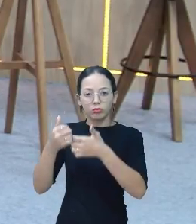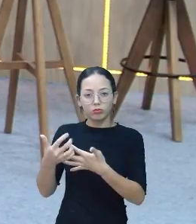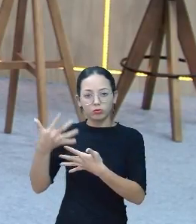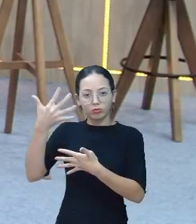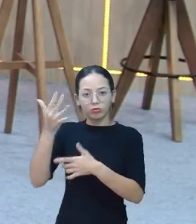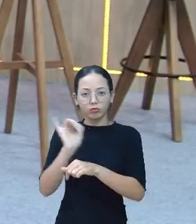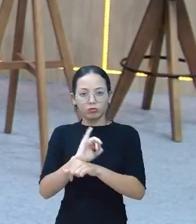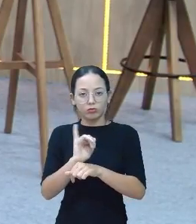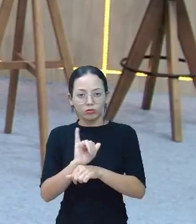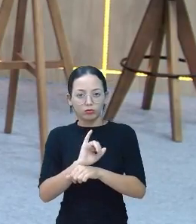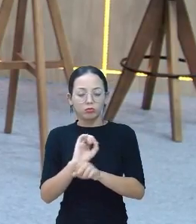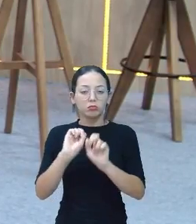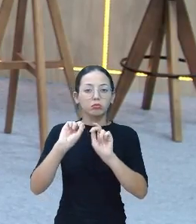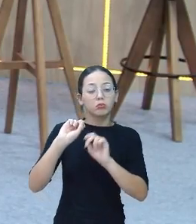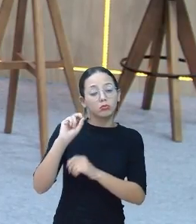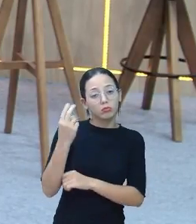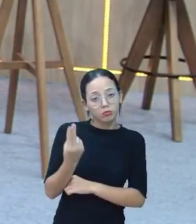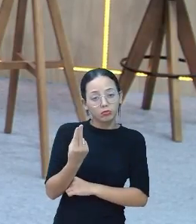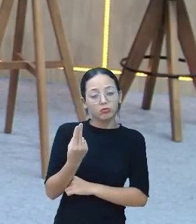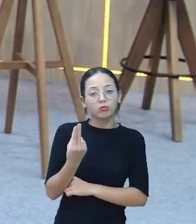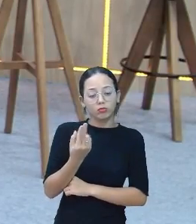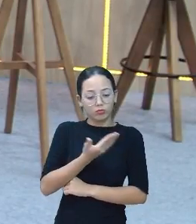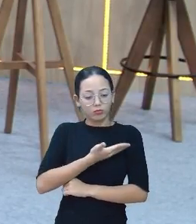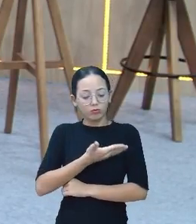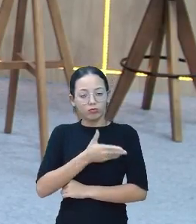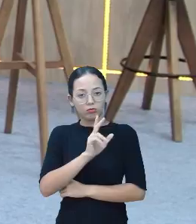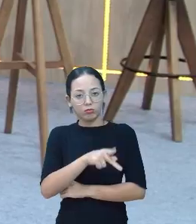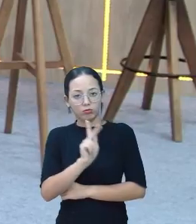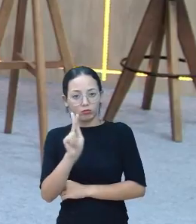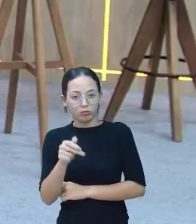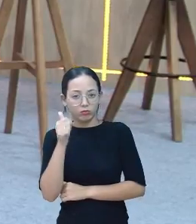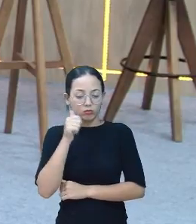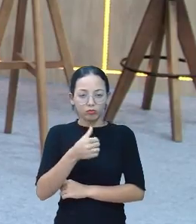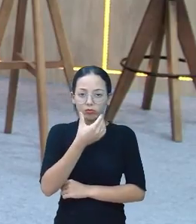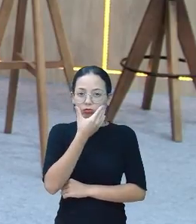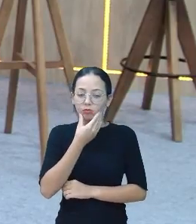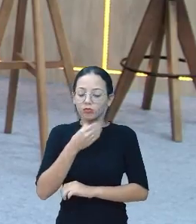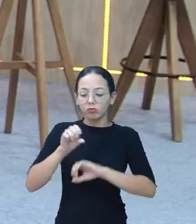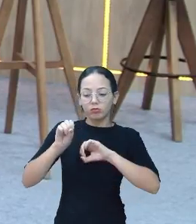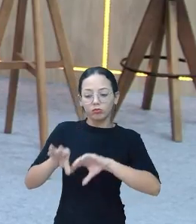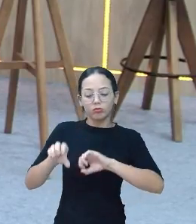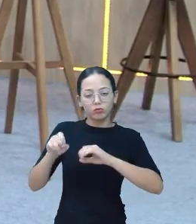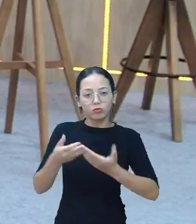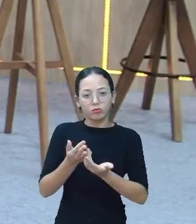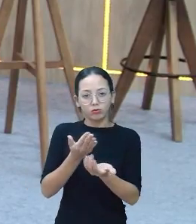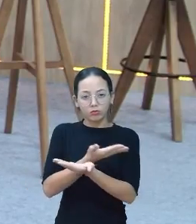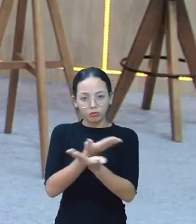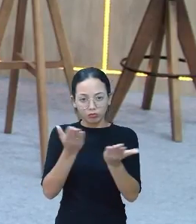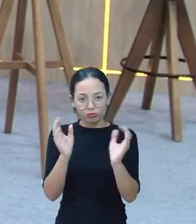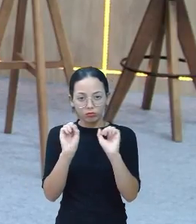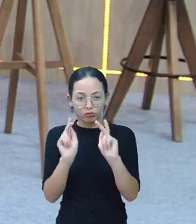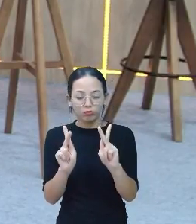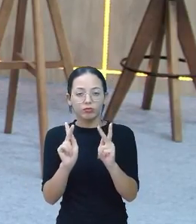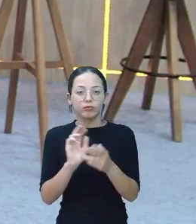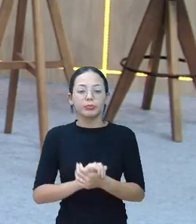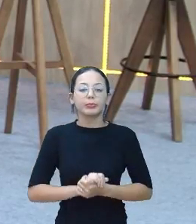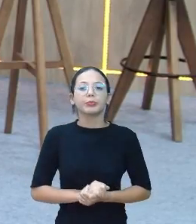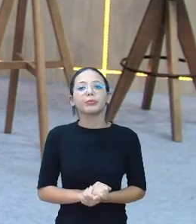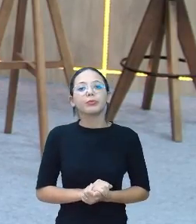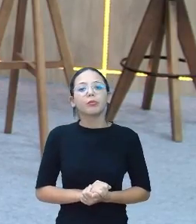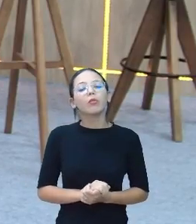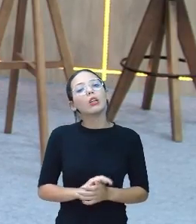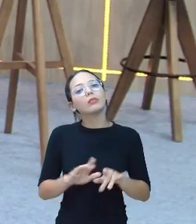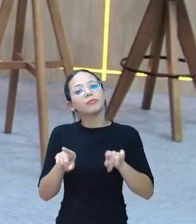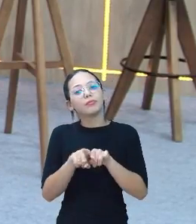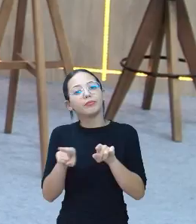estiver no YouTube ou então o colega professor, colega professora trabalha em cima dessas ideias aqui, tá certo?